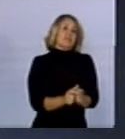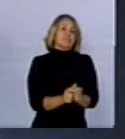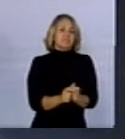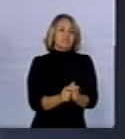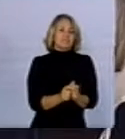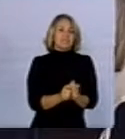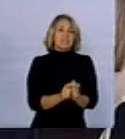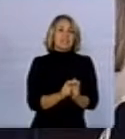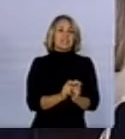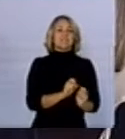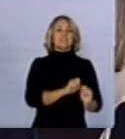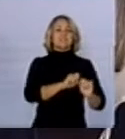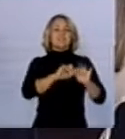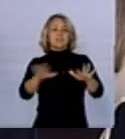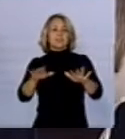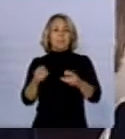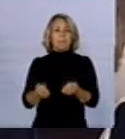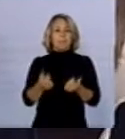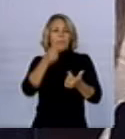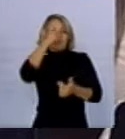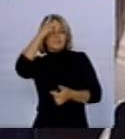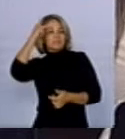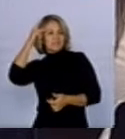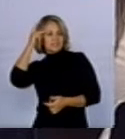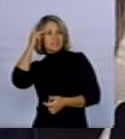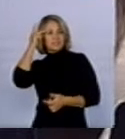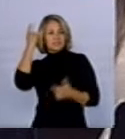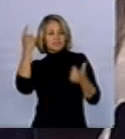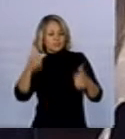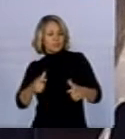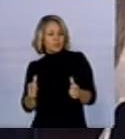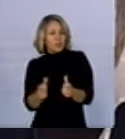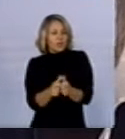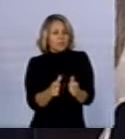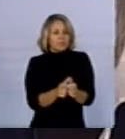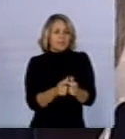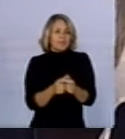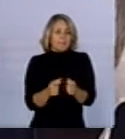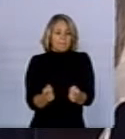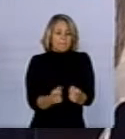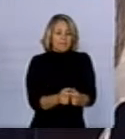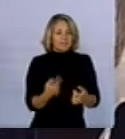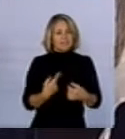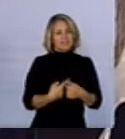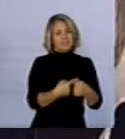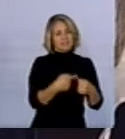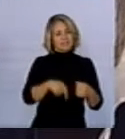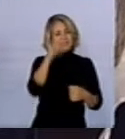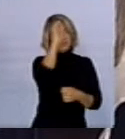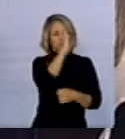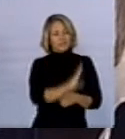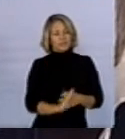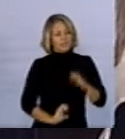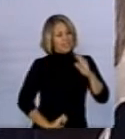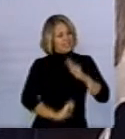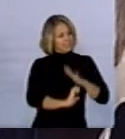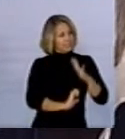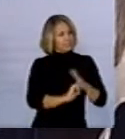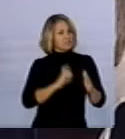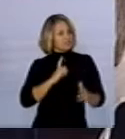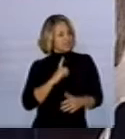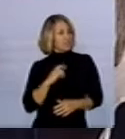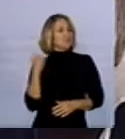menor poder aquisitivo, nos menores centros, nos menores cidades do país. Estas empresas têm uma